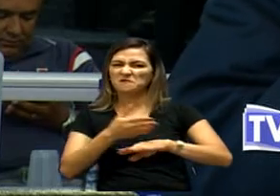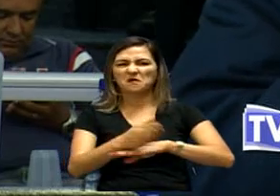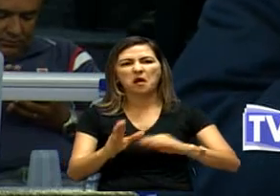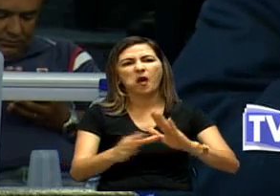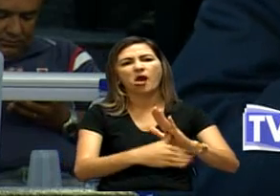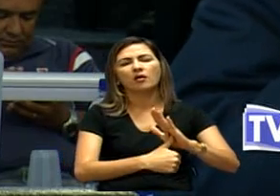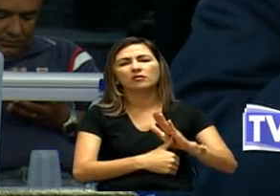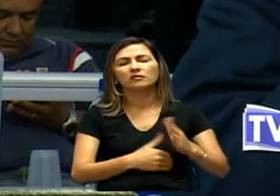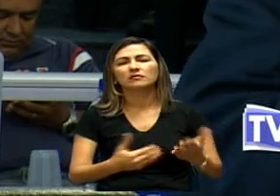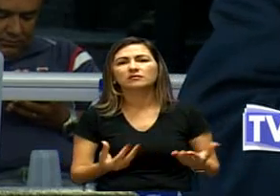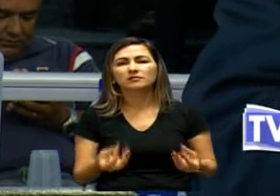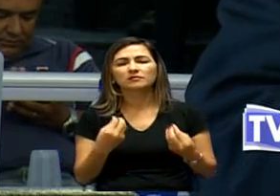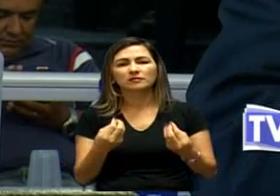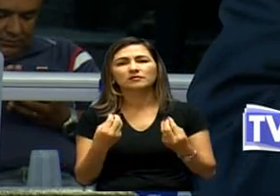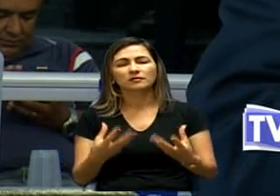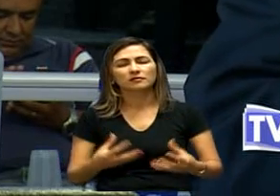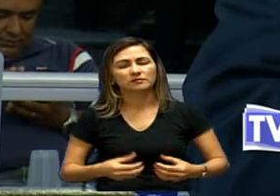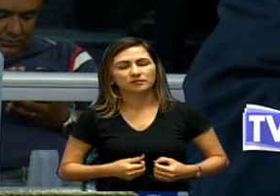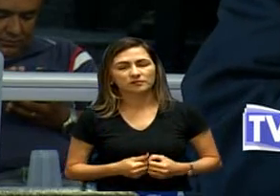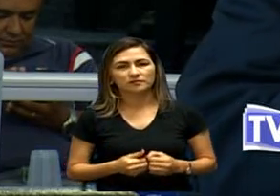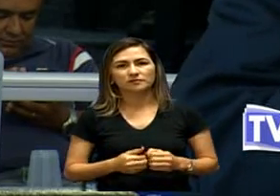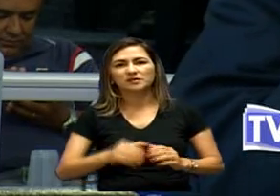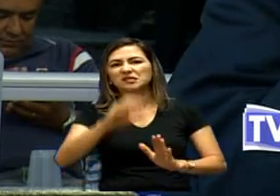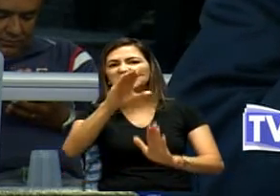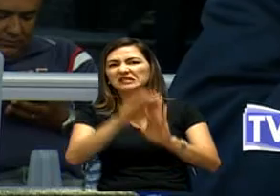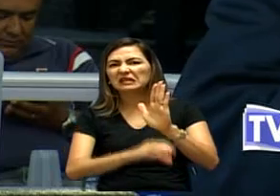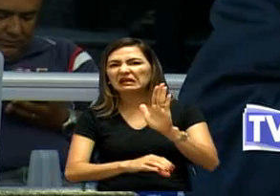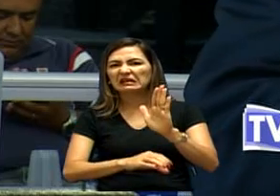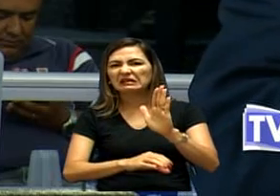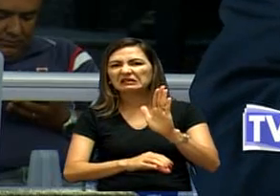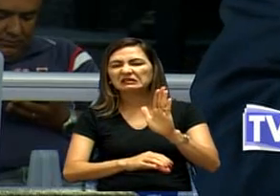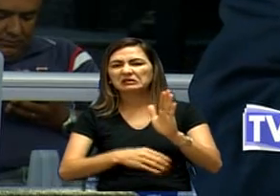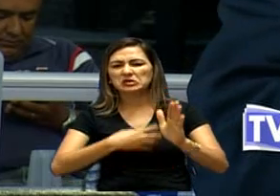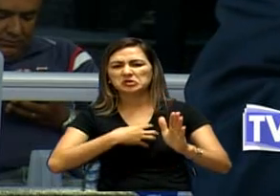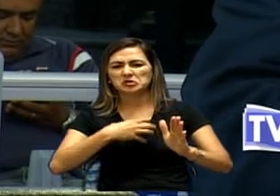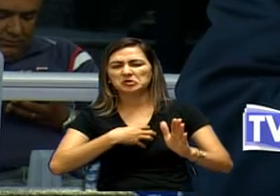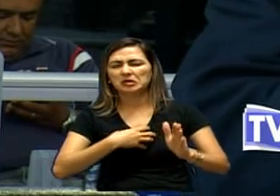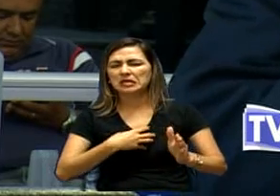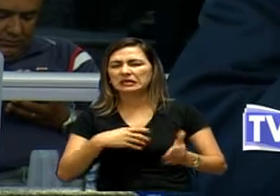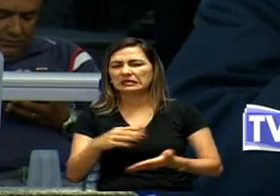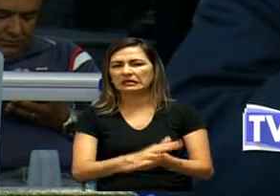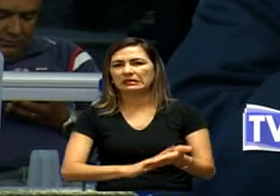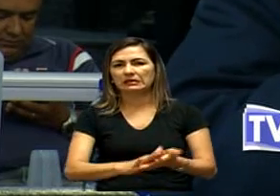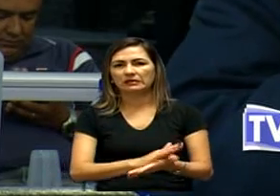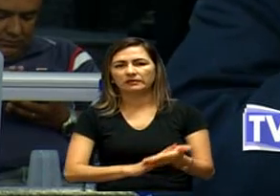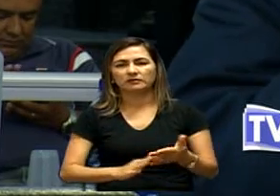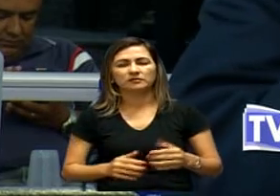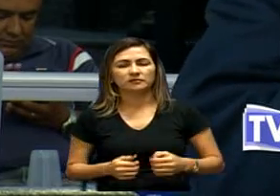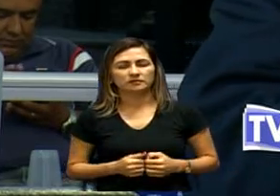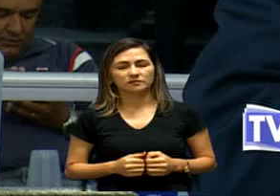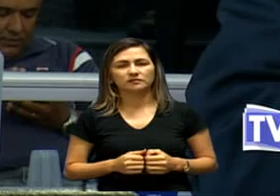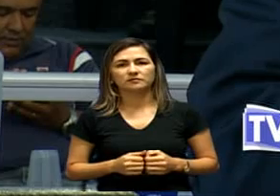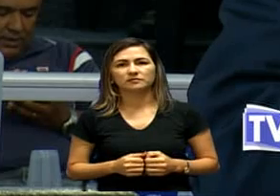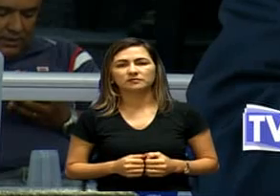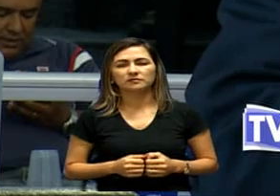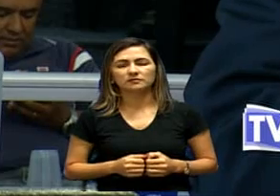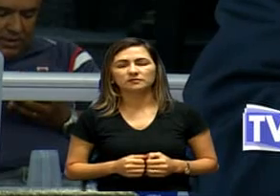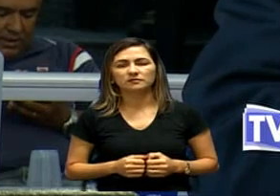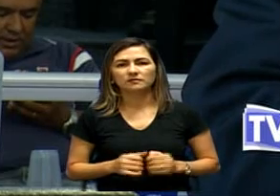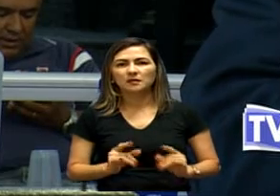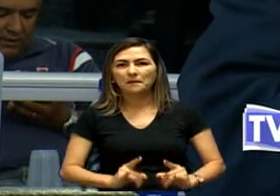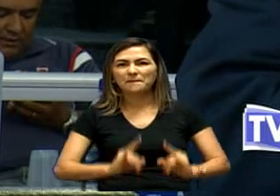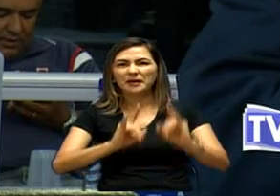nível que chegou a nossa cidadania. Olha o nível de consciência do nosso povo com relação àquilo do que se trata de patrimônio